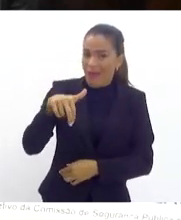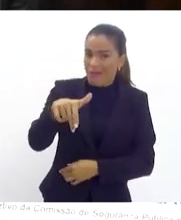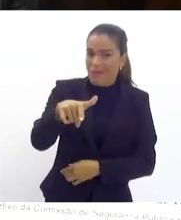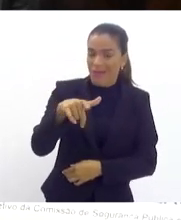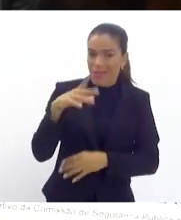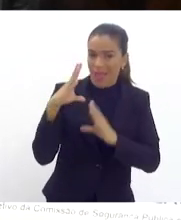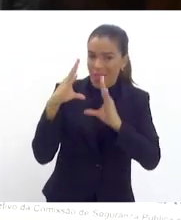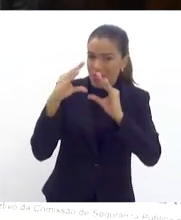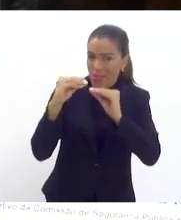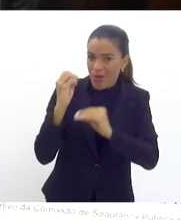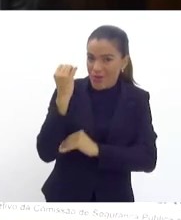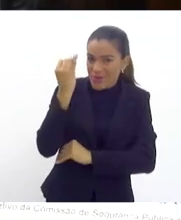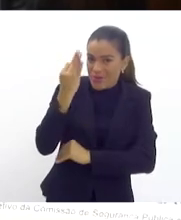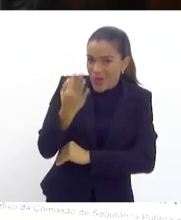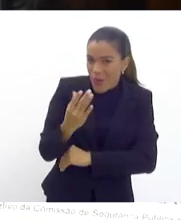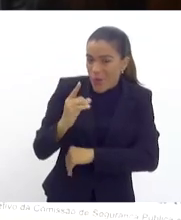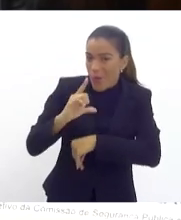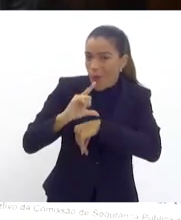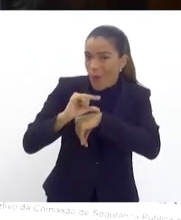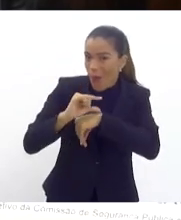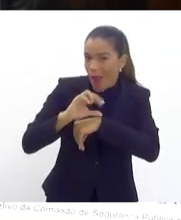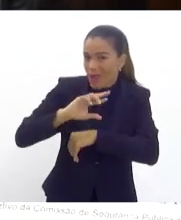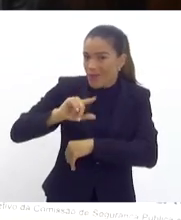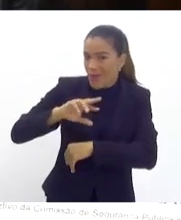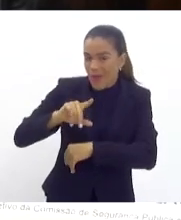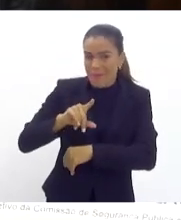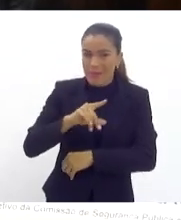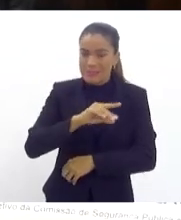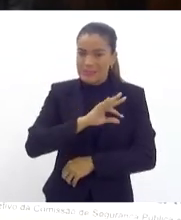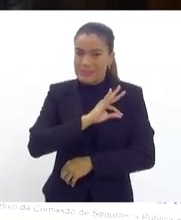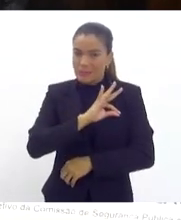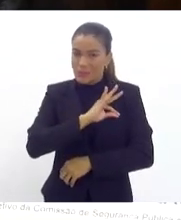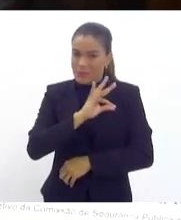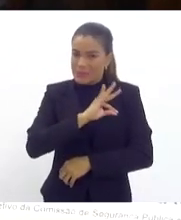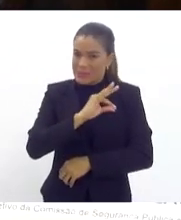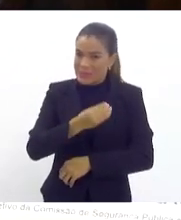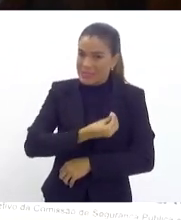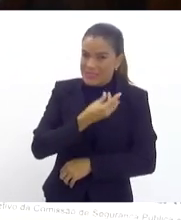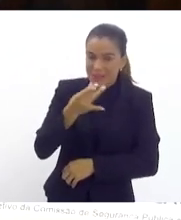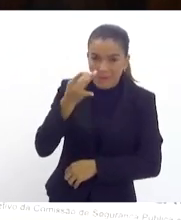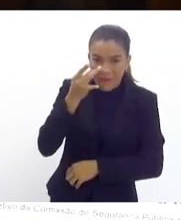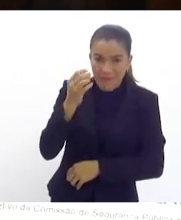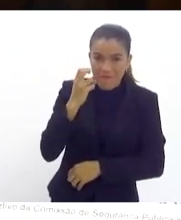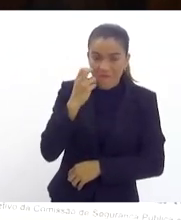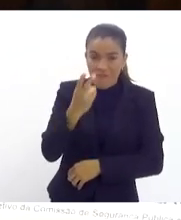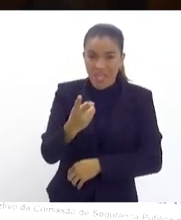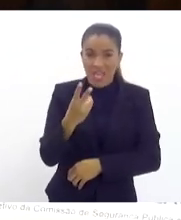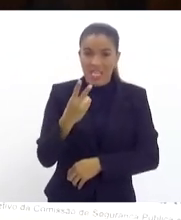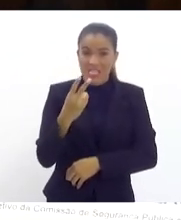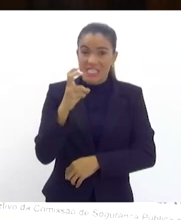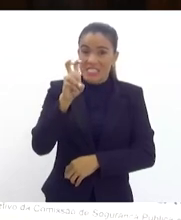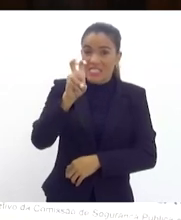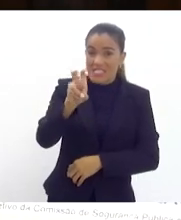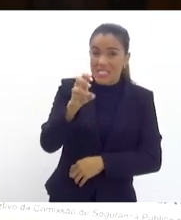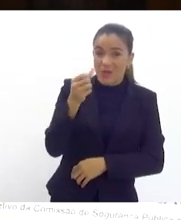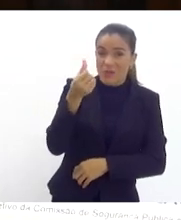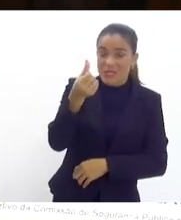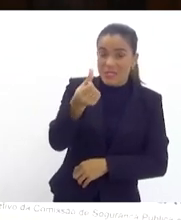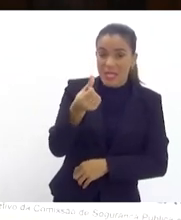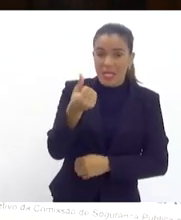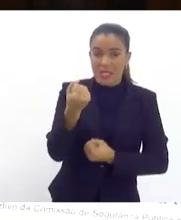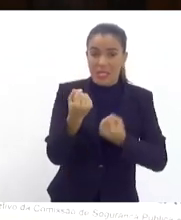noite no horário que já não há mais segurança presente e ver uma um comboio de cinco seis dez viaturas